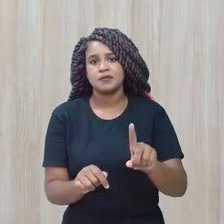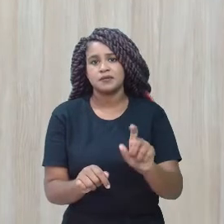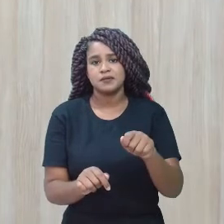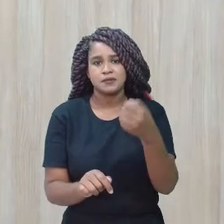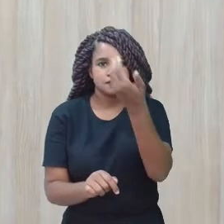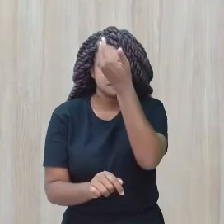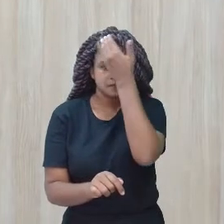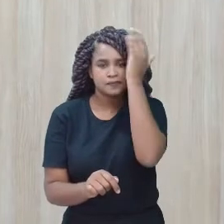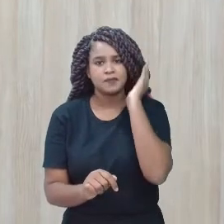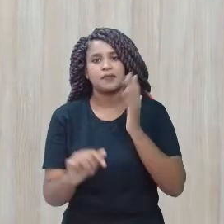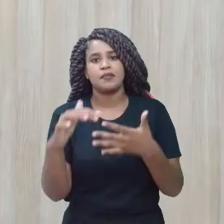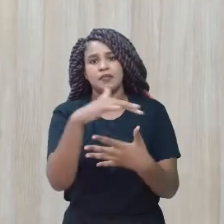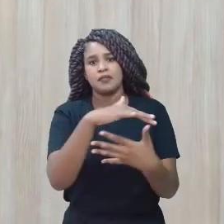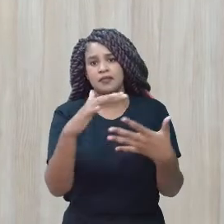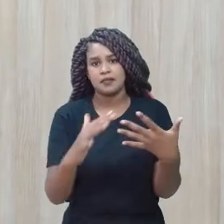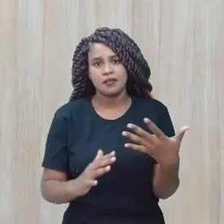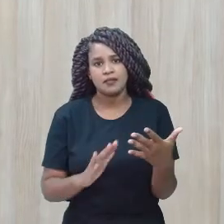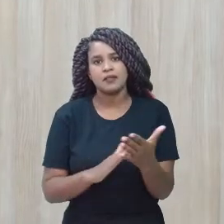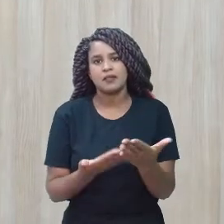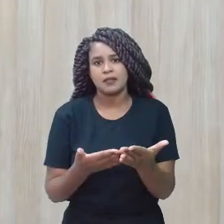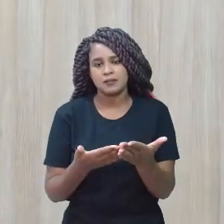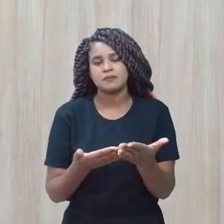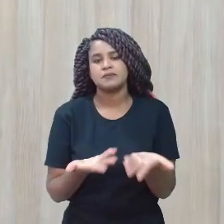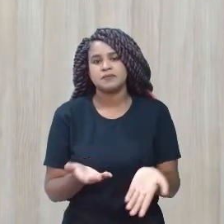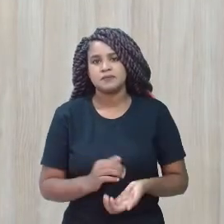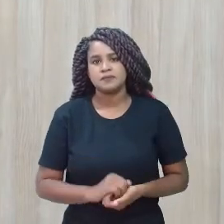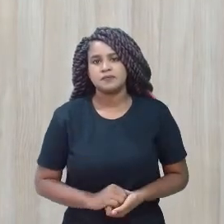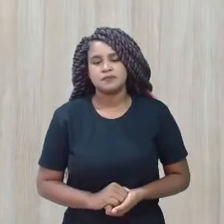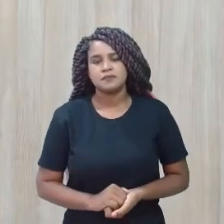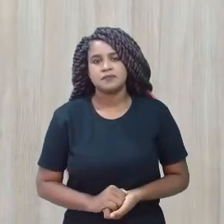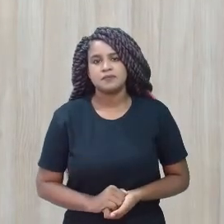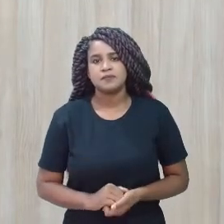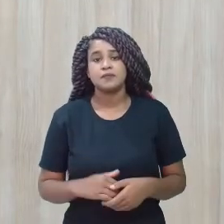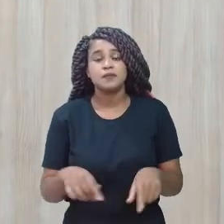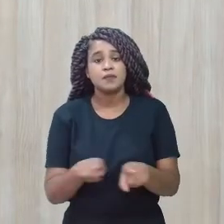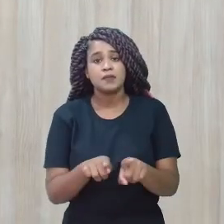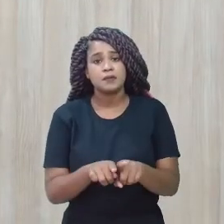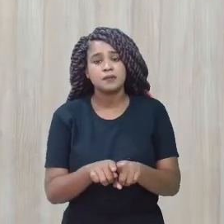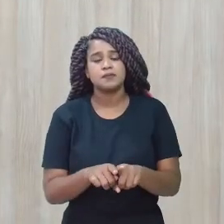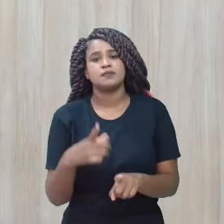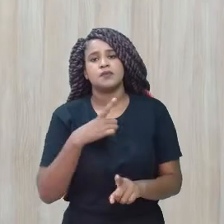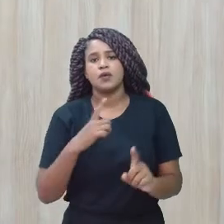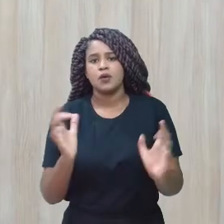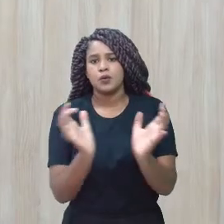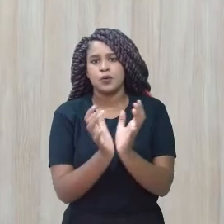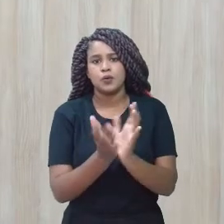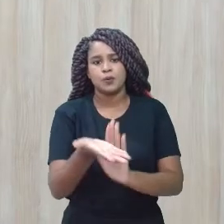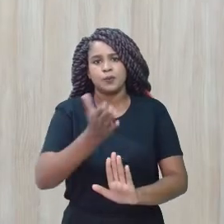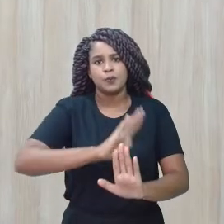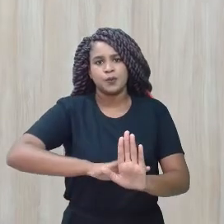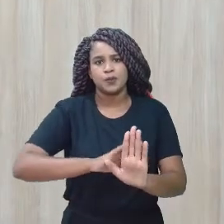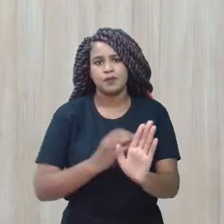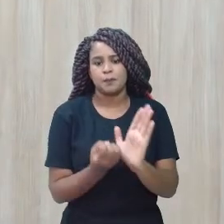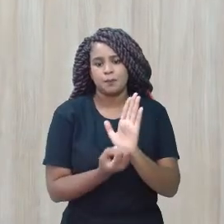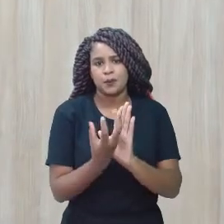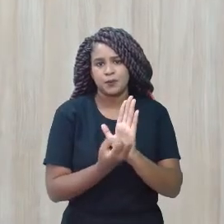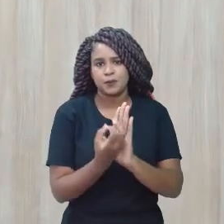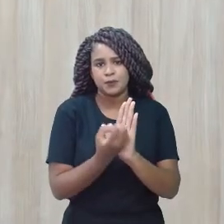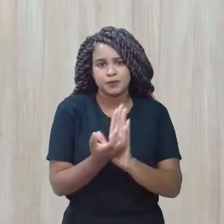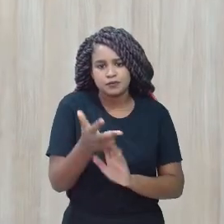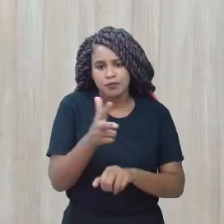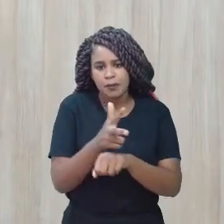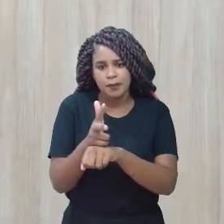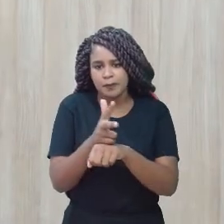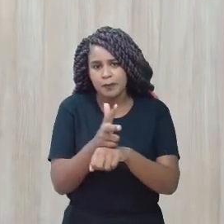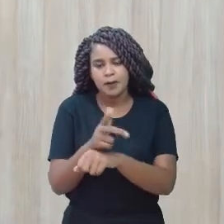para deixar essa aula mais acessível para a gente. Tem uma equipe aqui gigantesca atrás das câmeras, de produção,